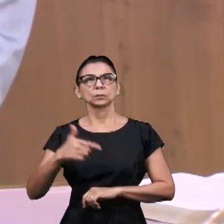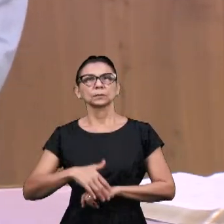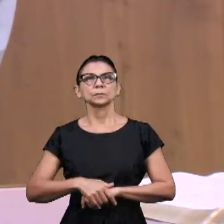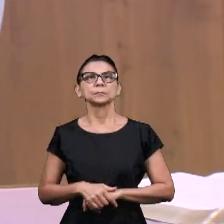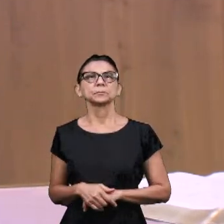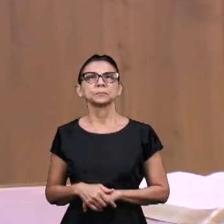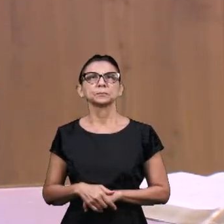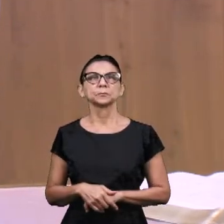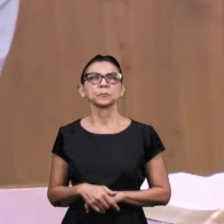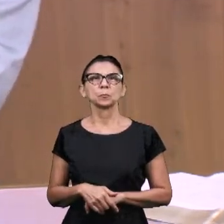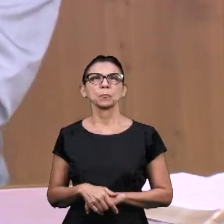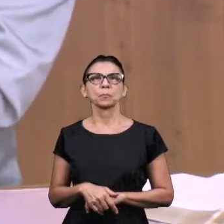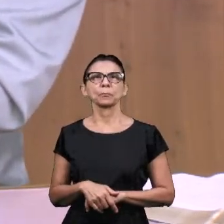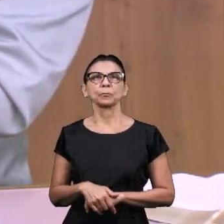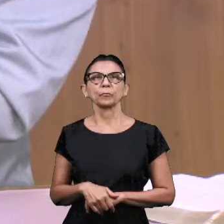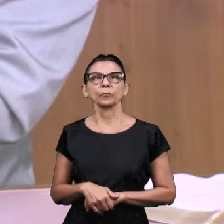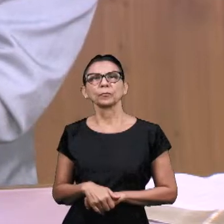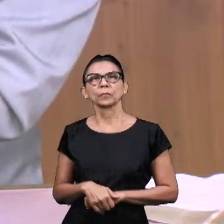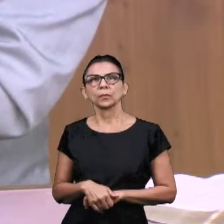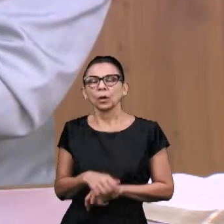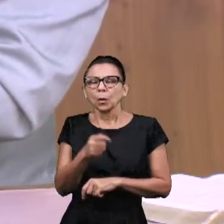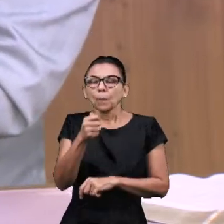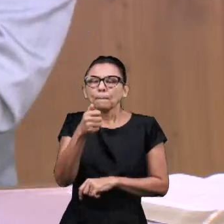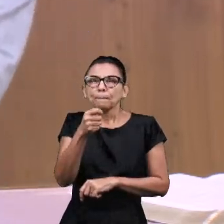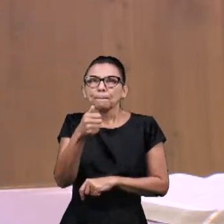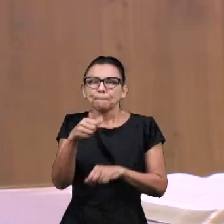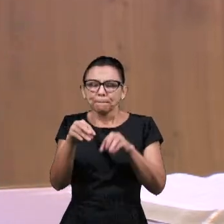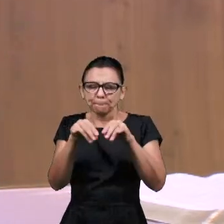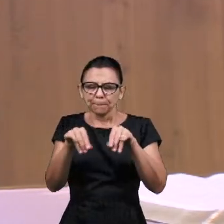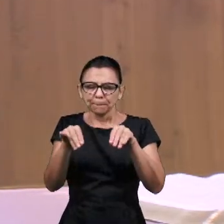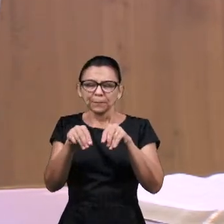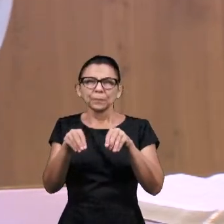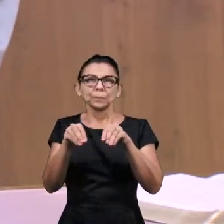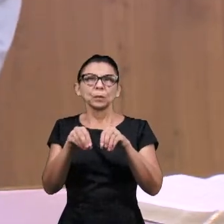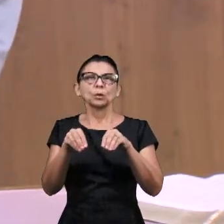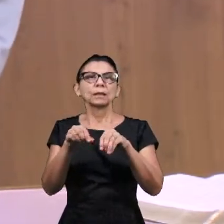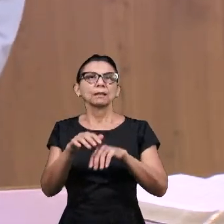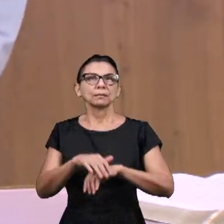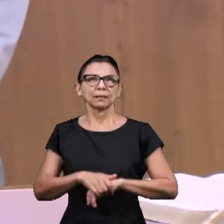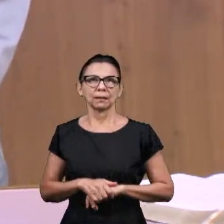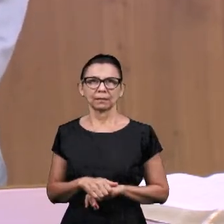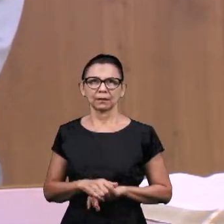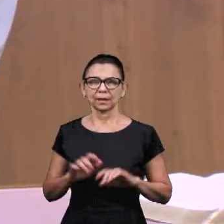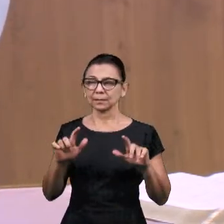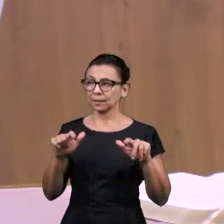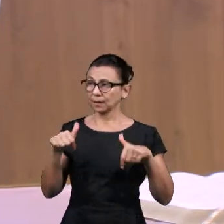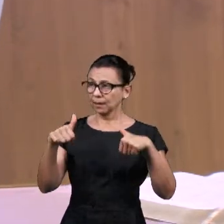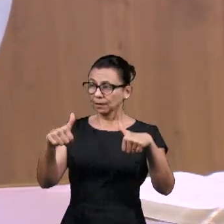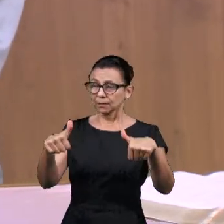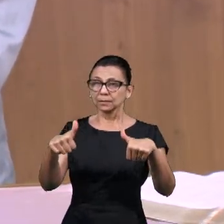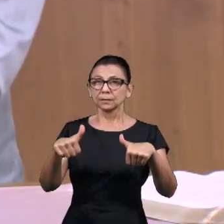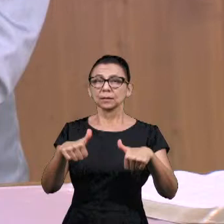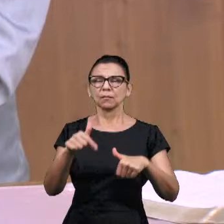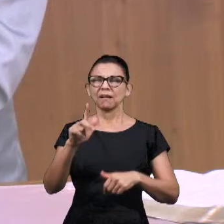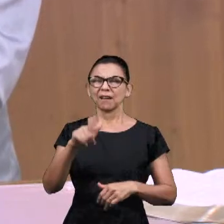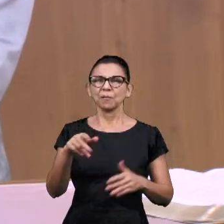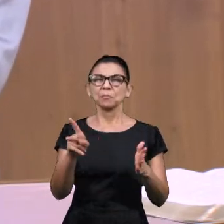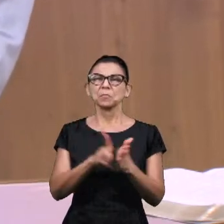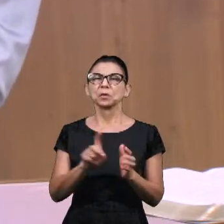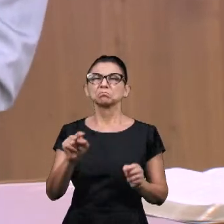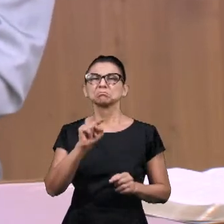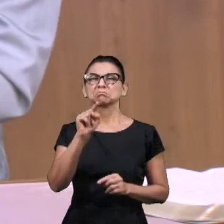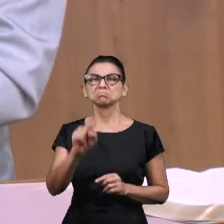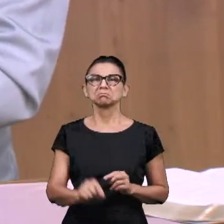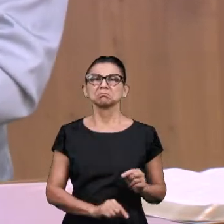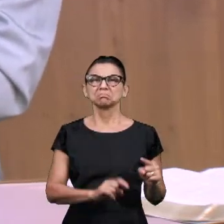terra. Então, essa operação na parábola do semeador, esta ação, ela foi do maligno, da